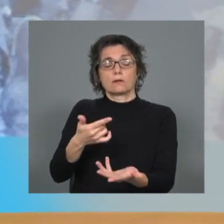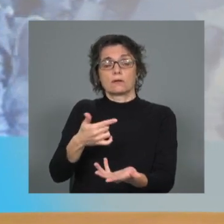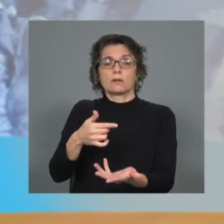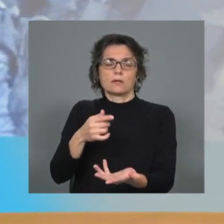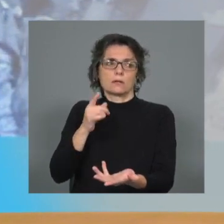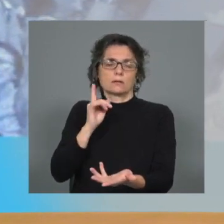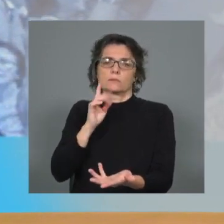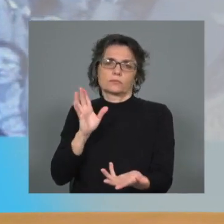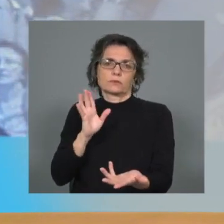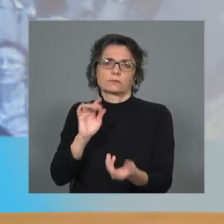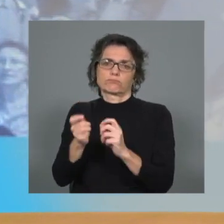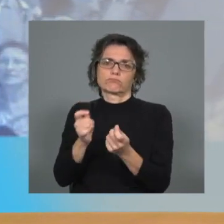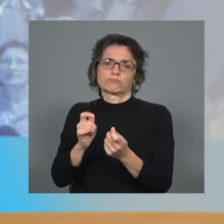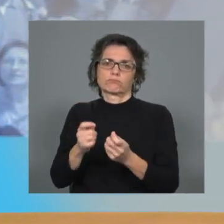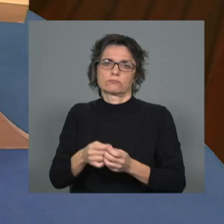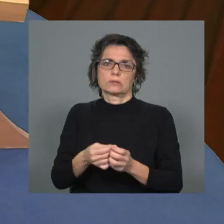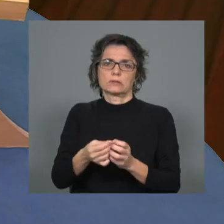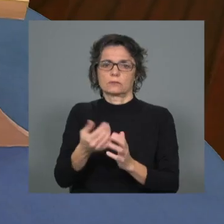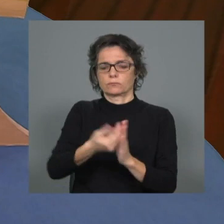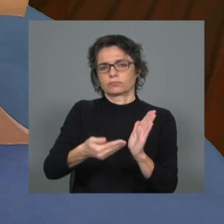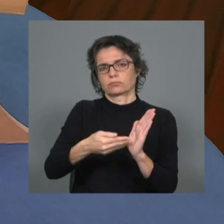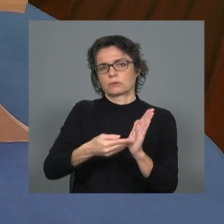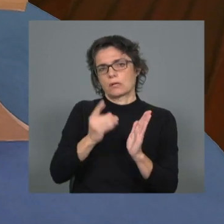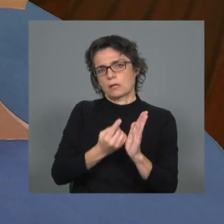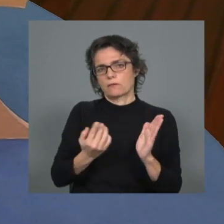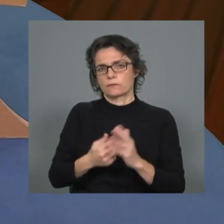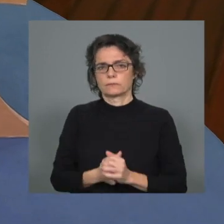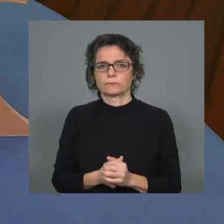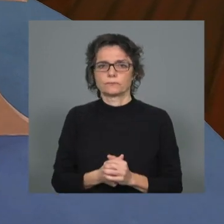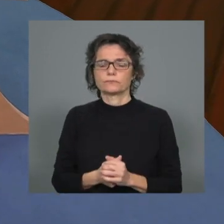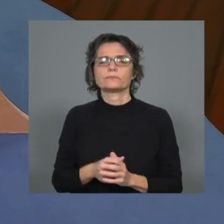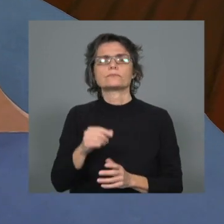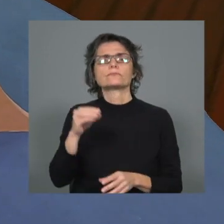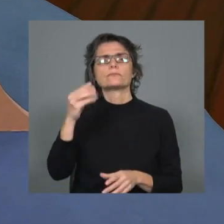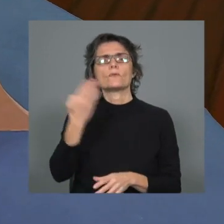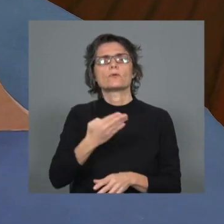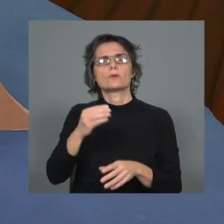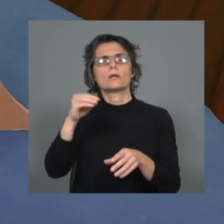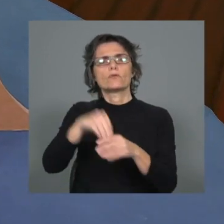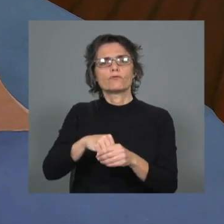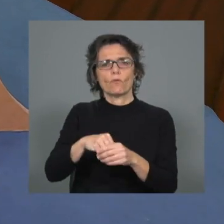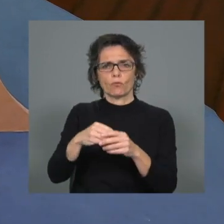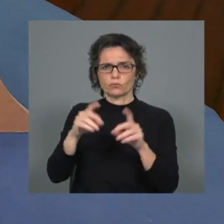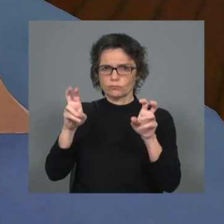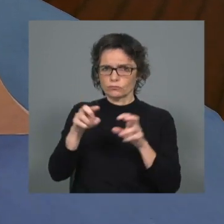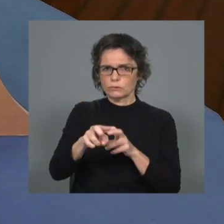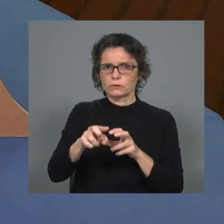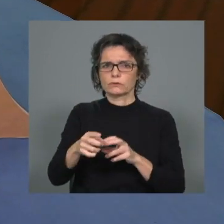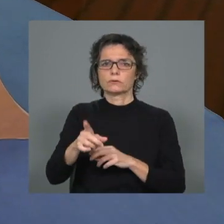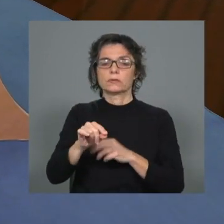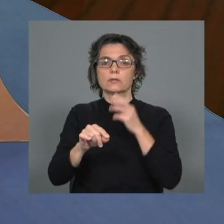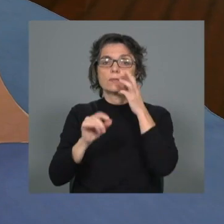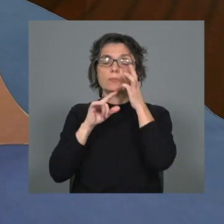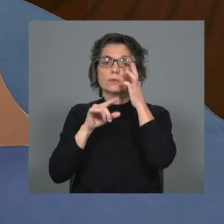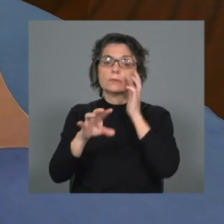deve ser discutido e que deve ser contemplado. Em causa está esse direito ao voto e também a possibilidade de ser